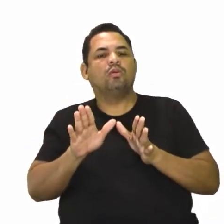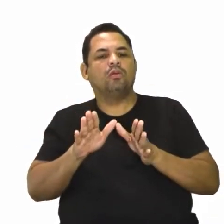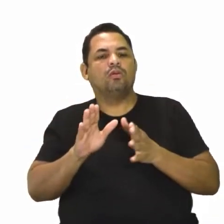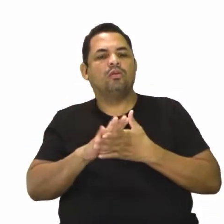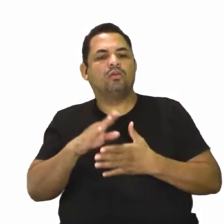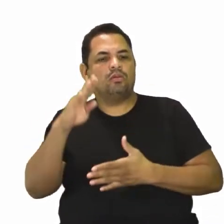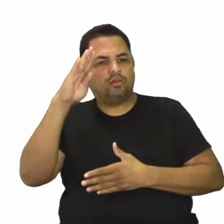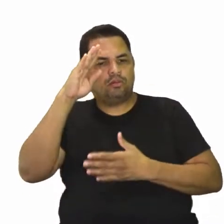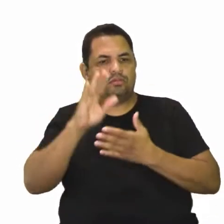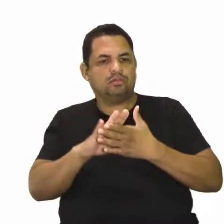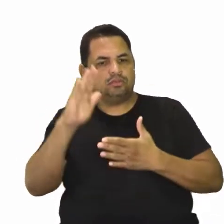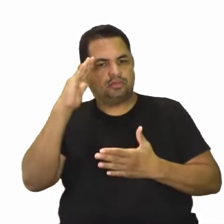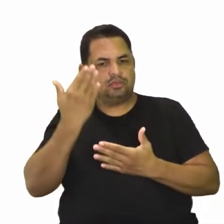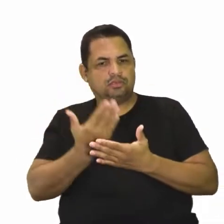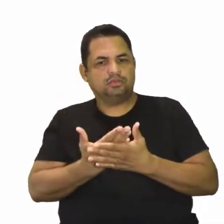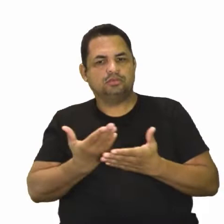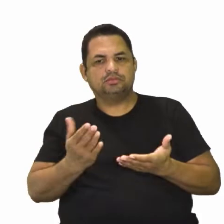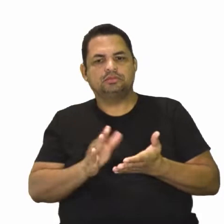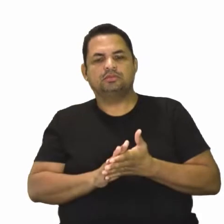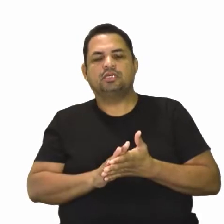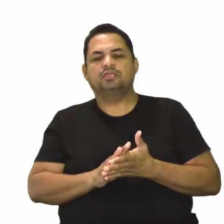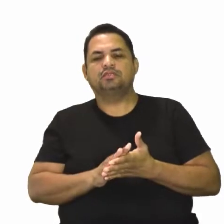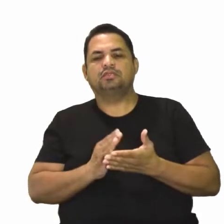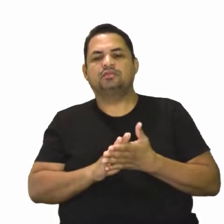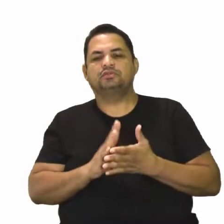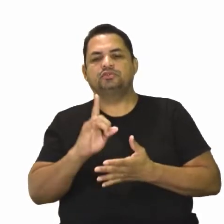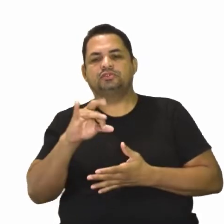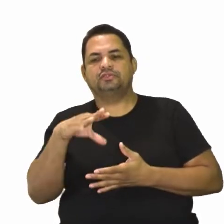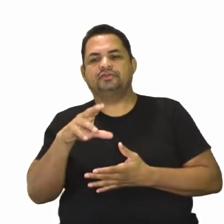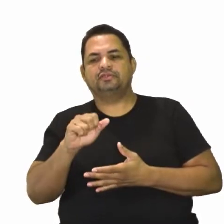dos militares em relação aos civis.